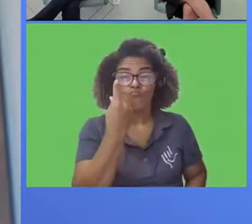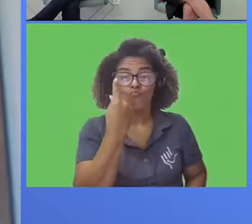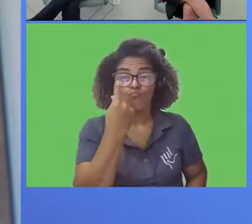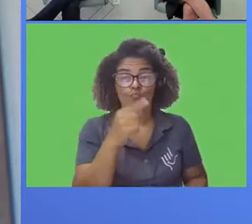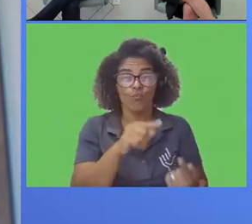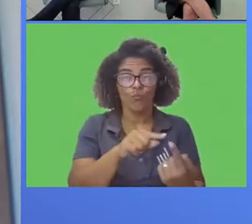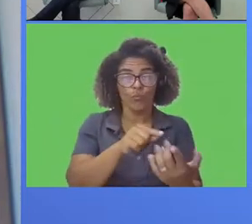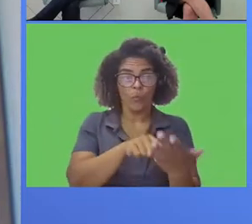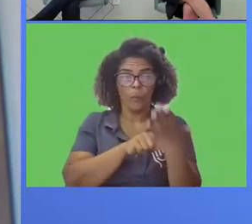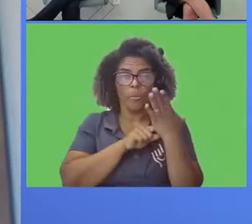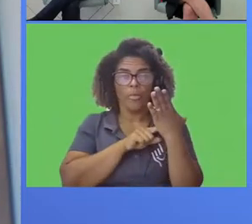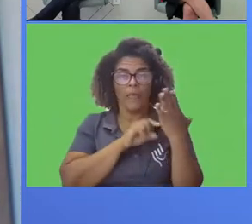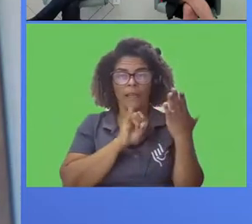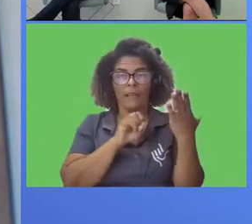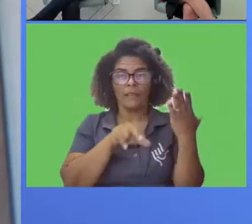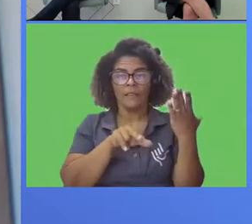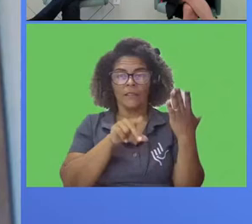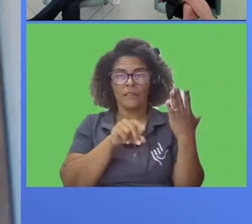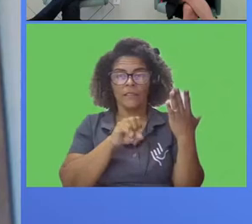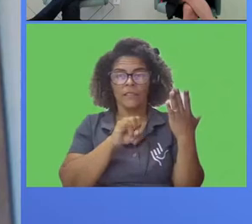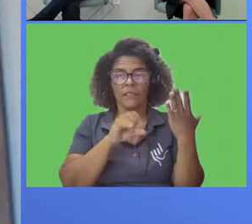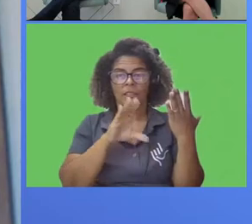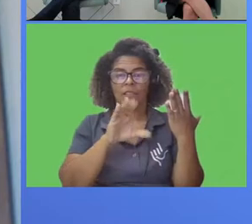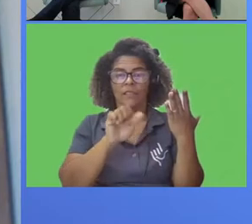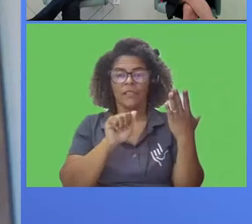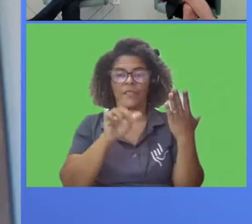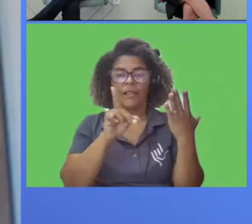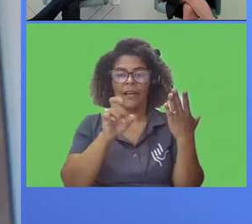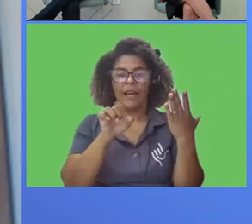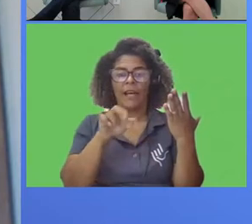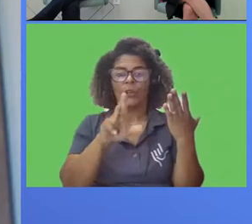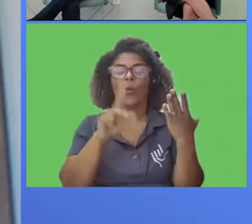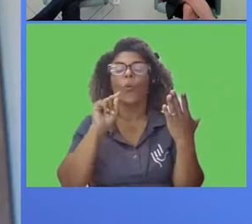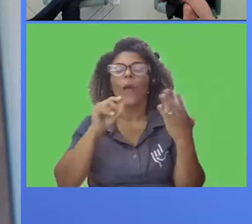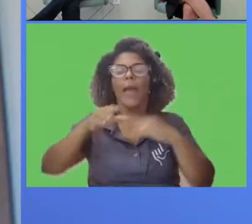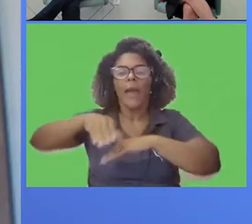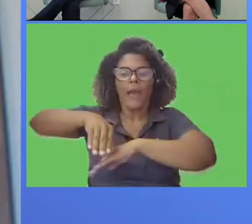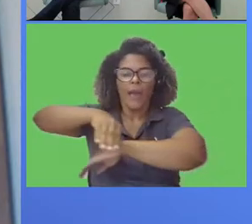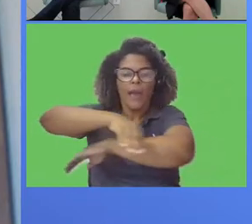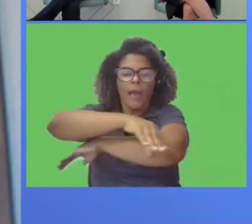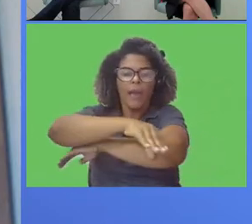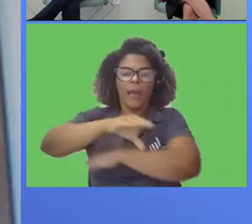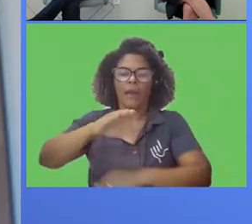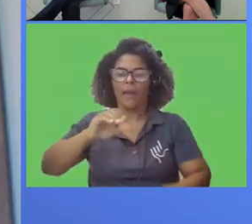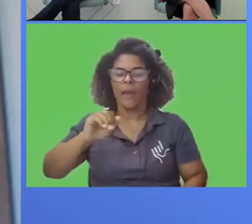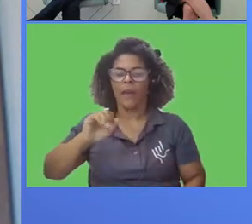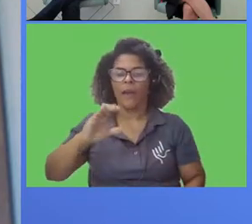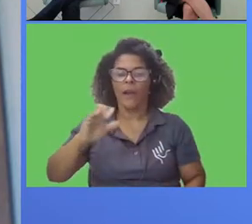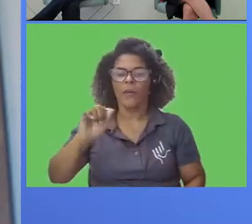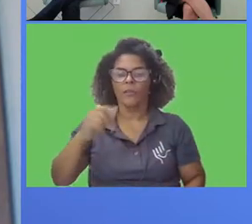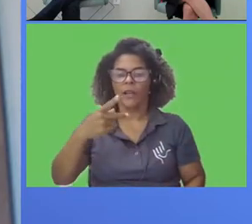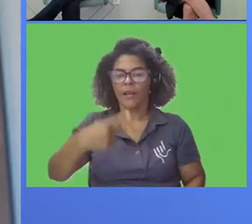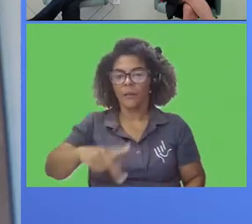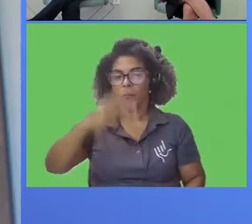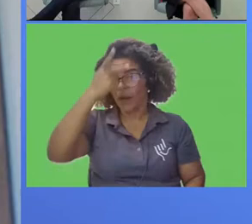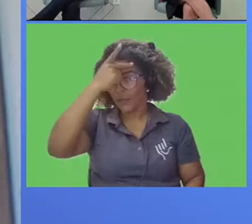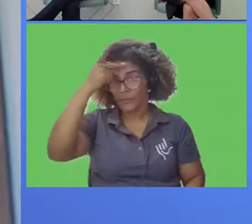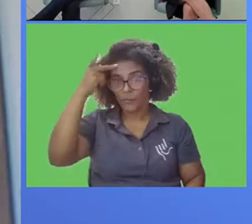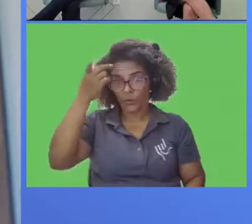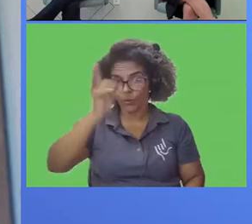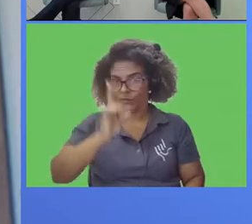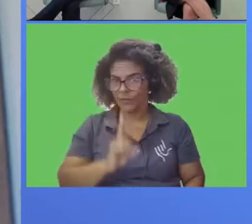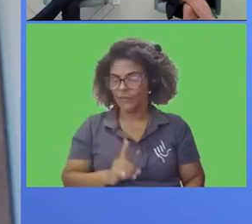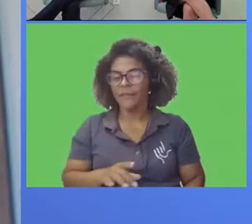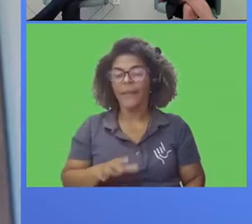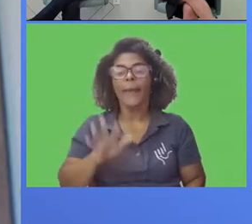que é calçadas acessíveis, calçadas preparadas ali para as pessoas com deficiência. Imaginem se a gente for